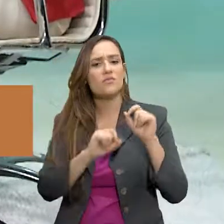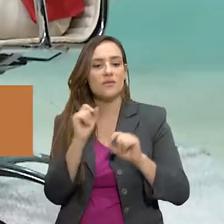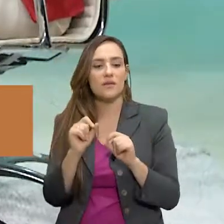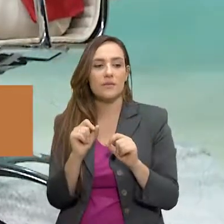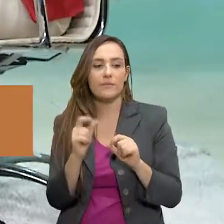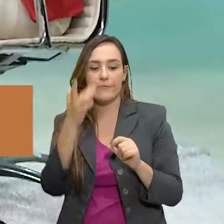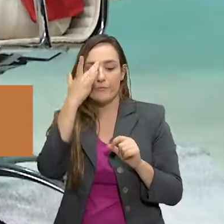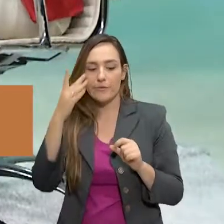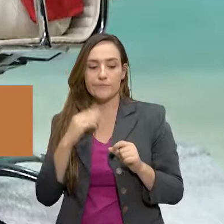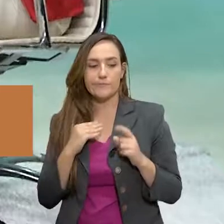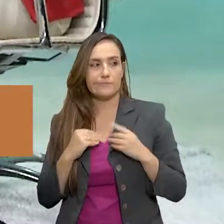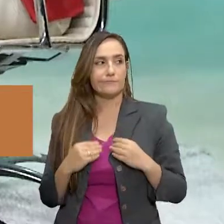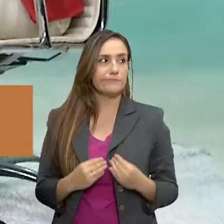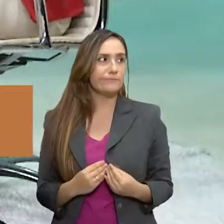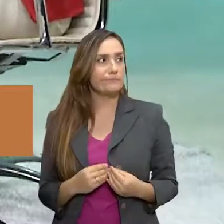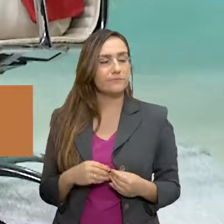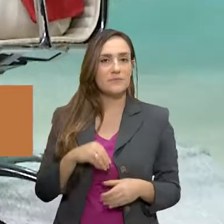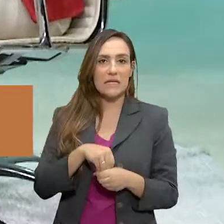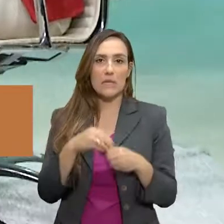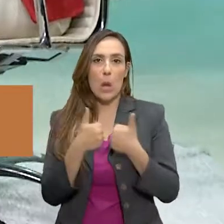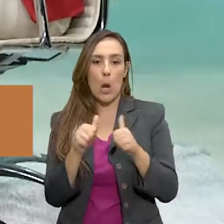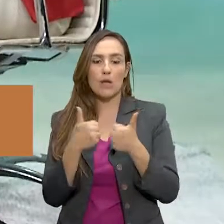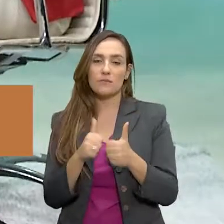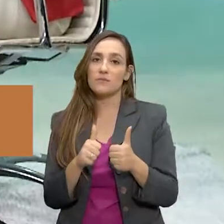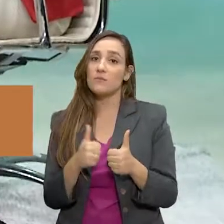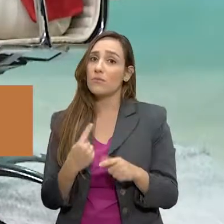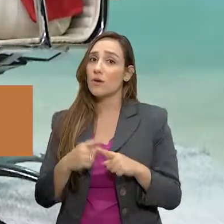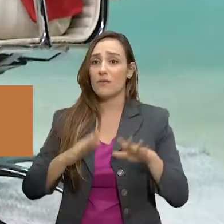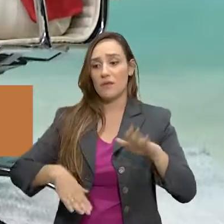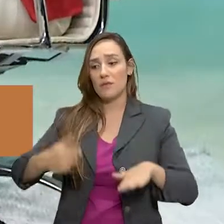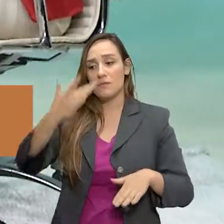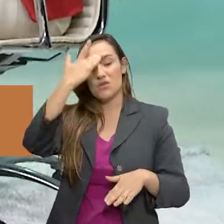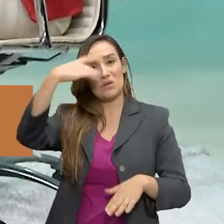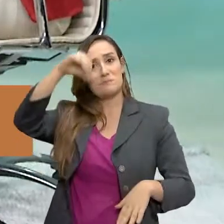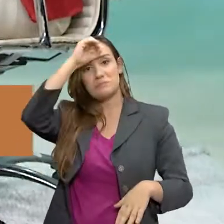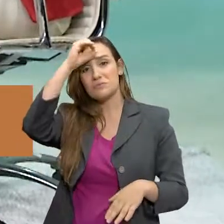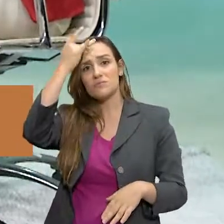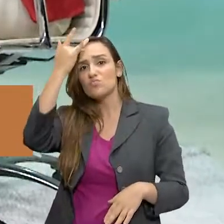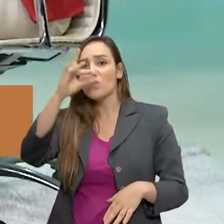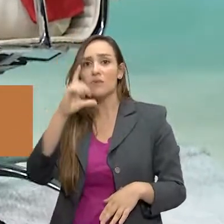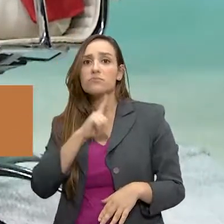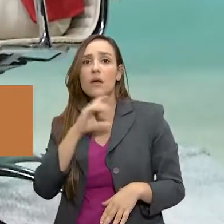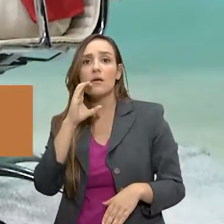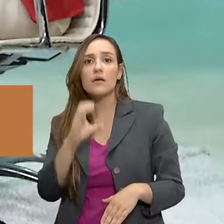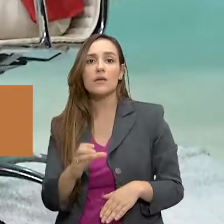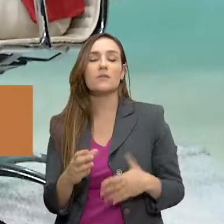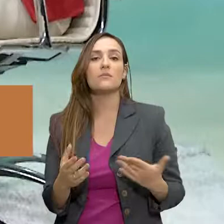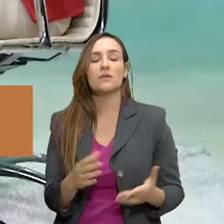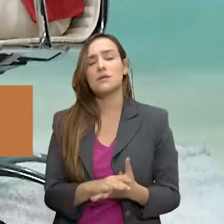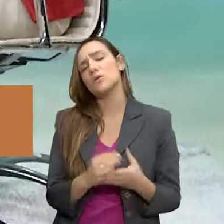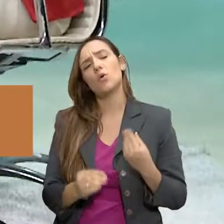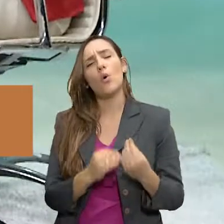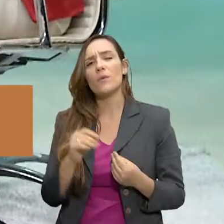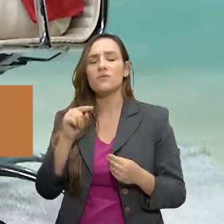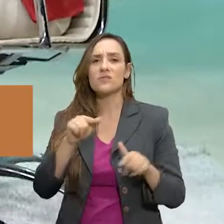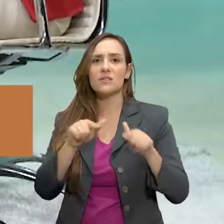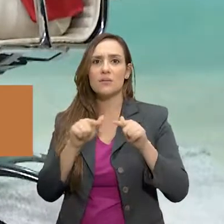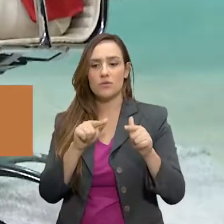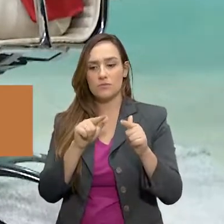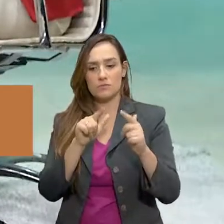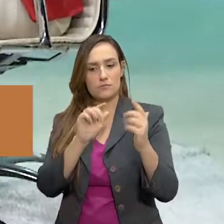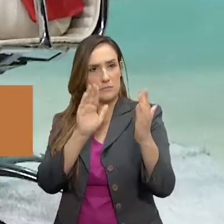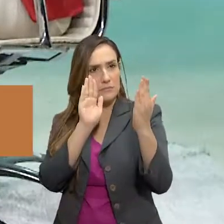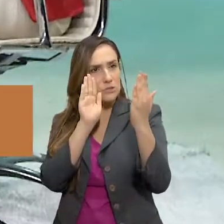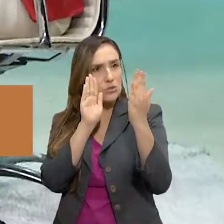Gostaria que a defensora falasse um pouco pra gente sobre esse crime, que muita gente desconhece, né, a existência, e como foi atuar